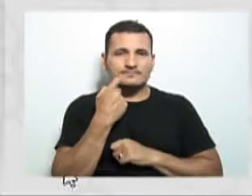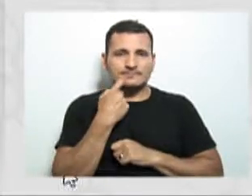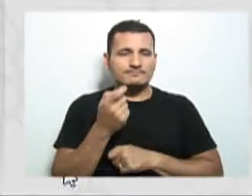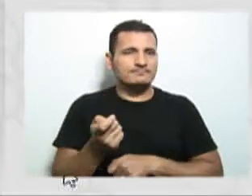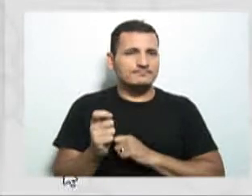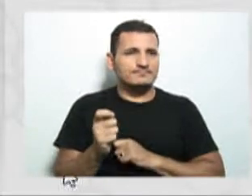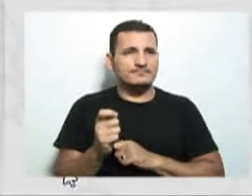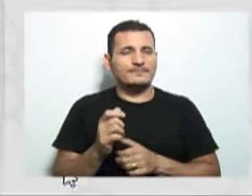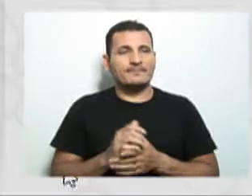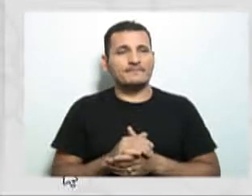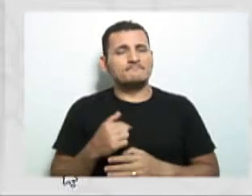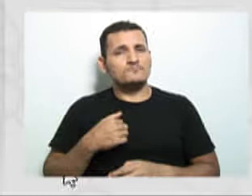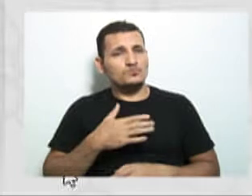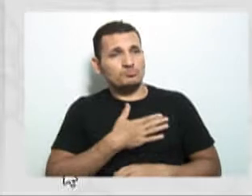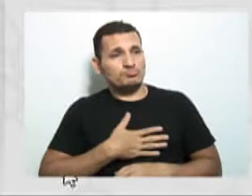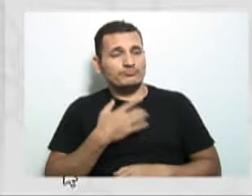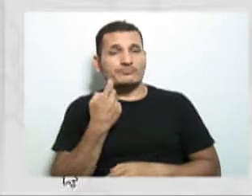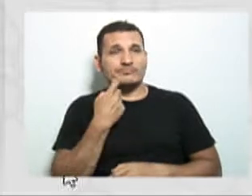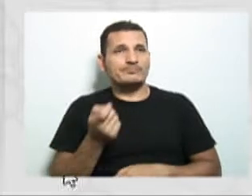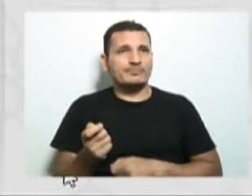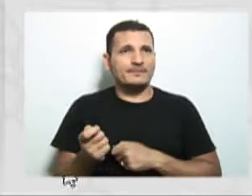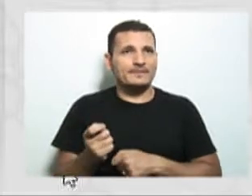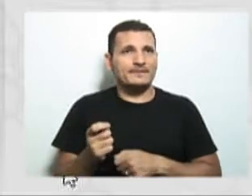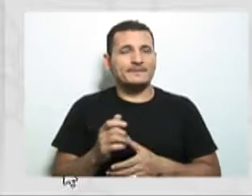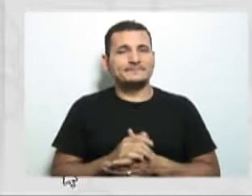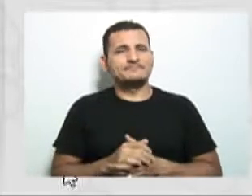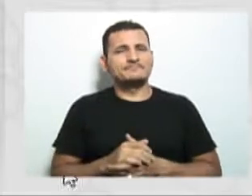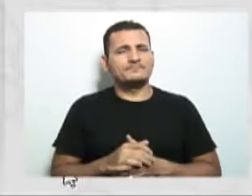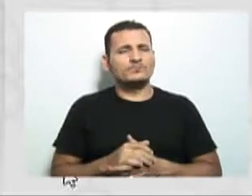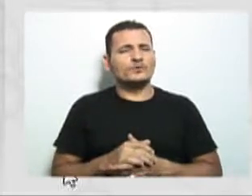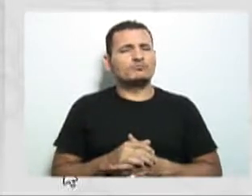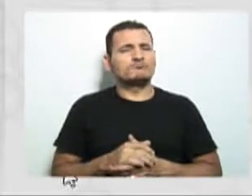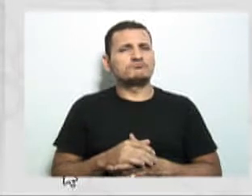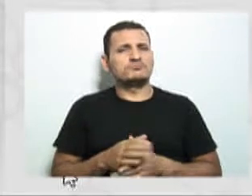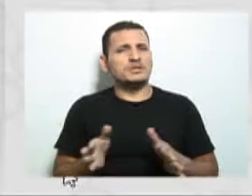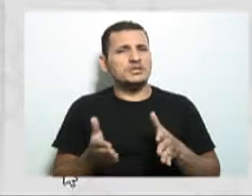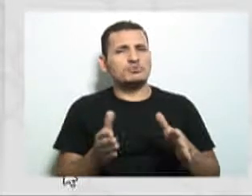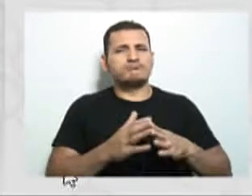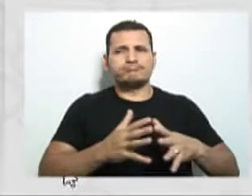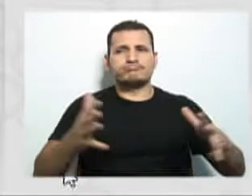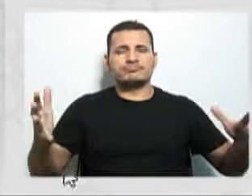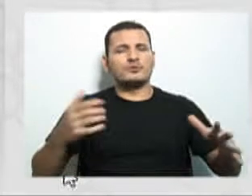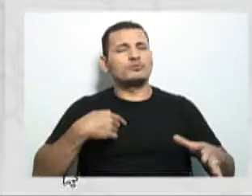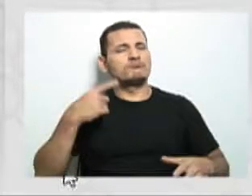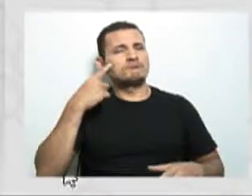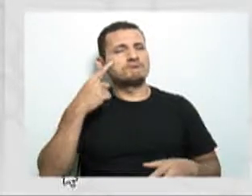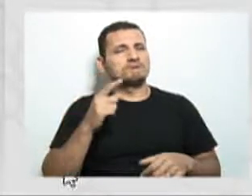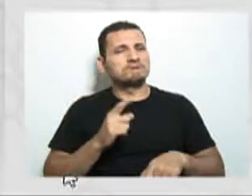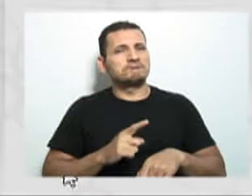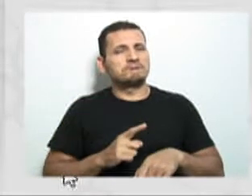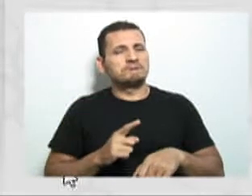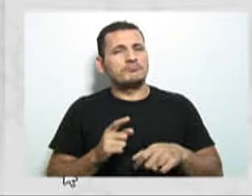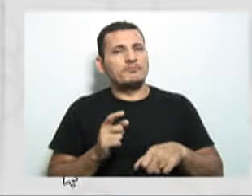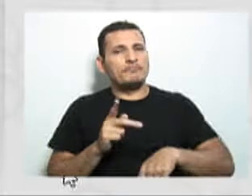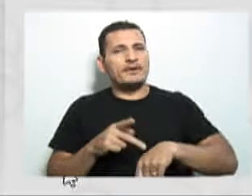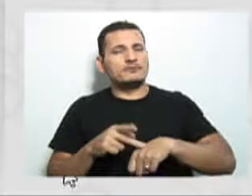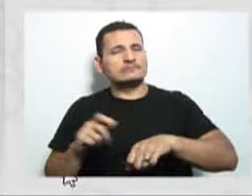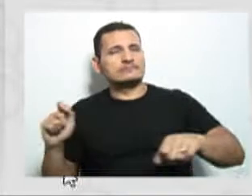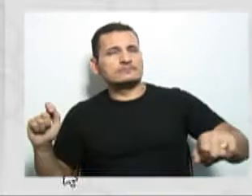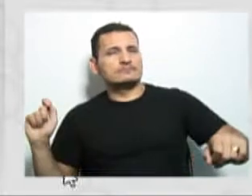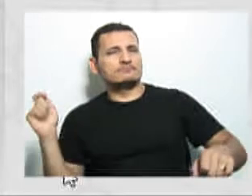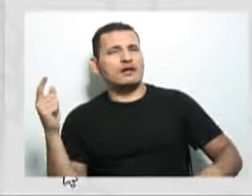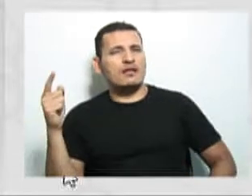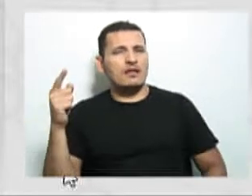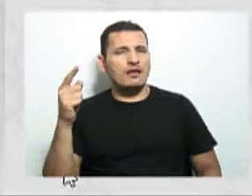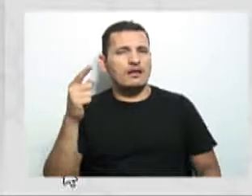aqui rápida, fui pescar, adoro pescar, gosto de pescar. E o rio era bem larguinho e eu falei, vou jogar uma pedra do outro lado do rio. E não chegou nem na margem. Pode um